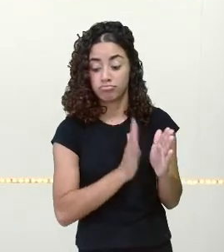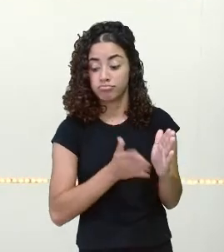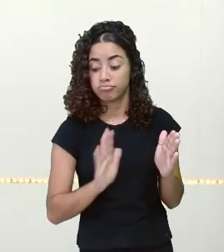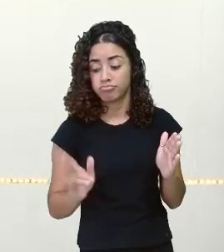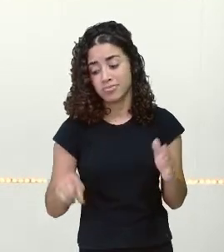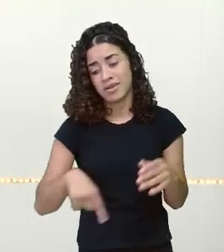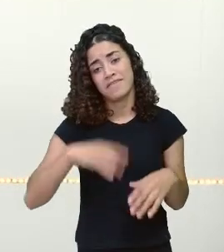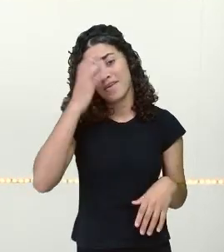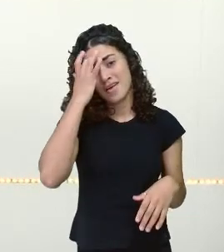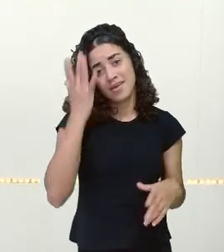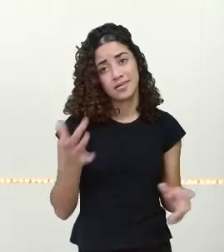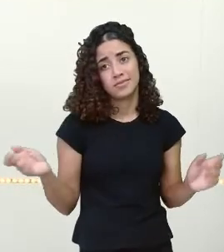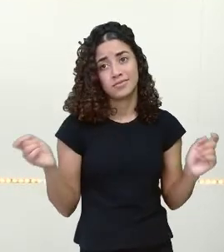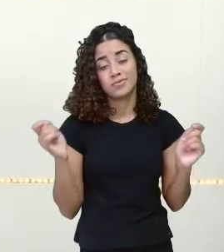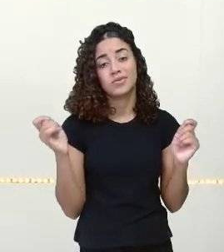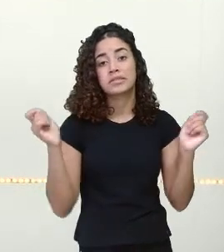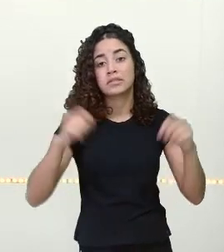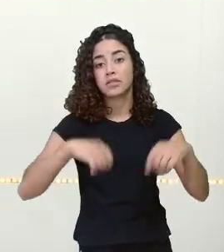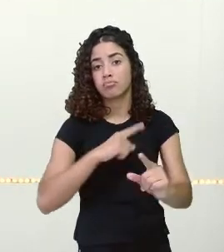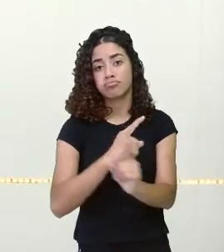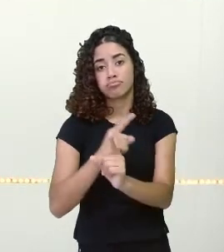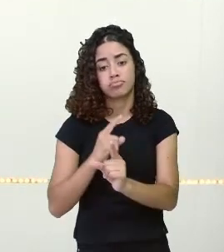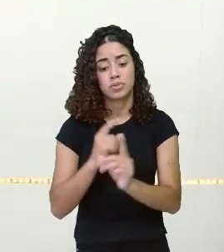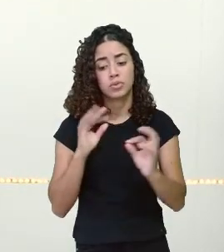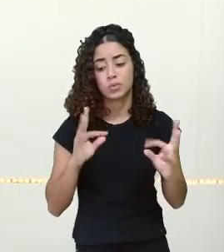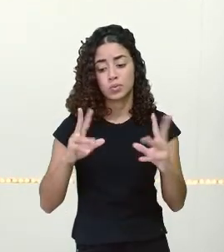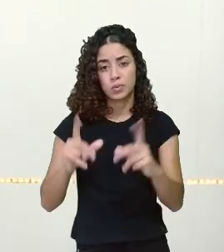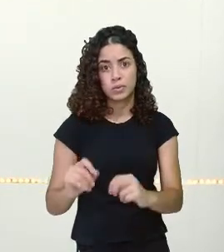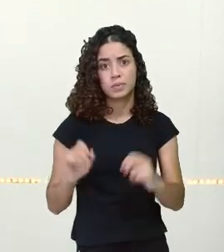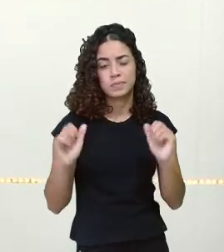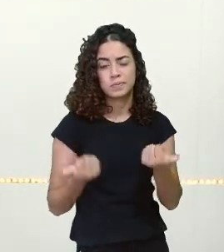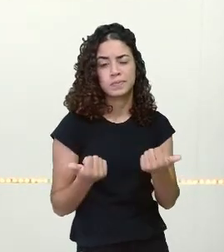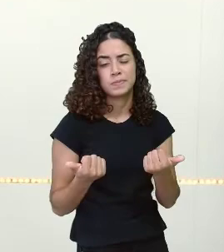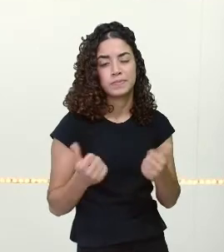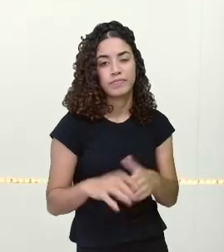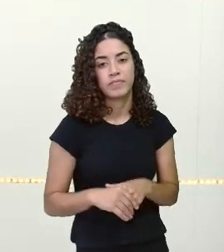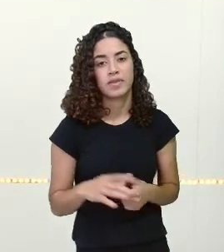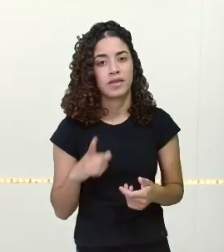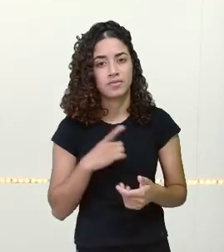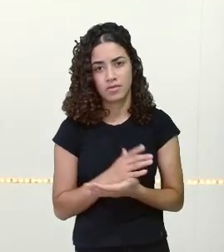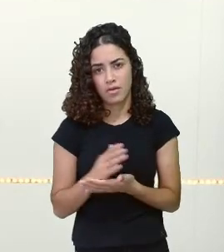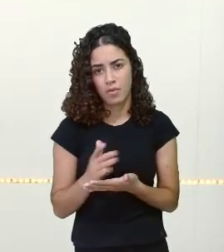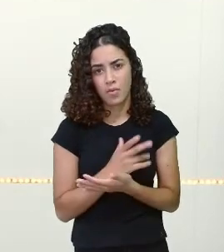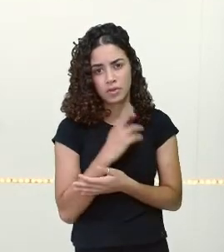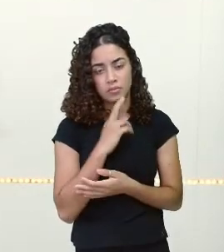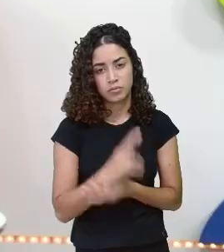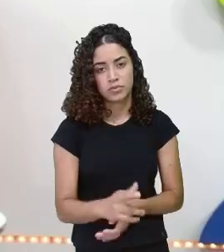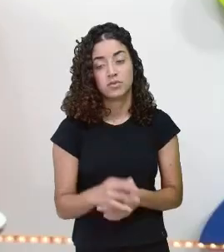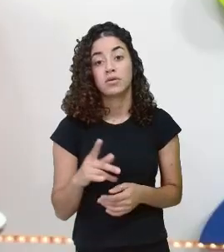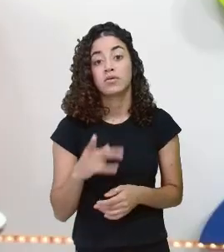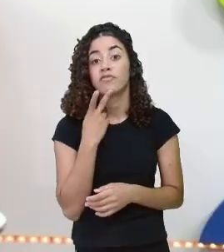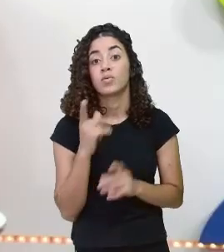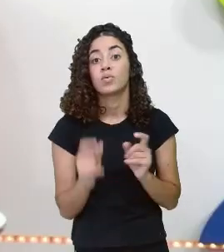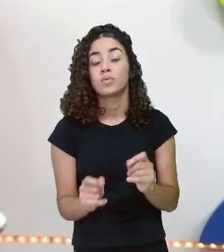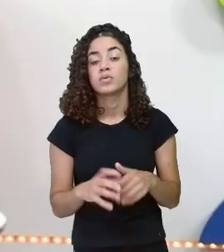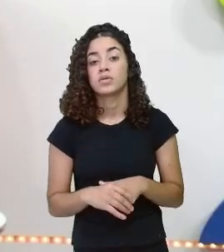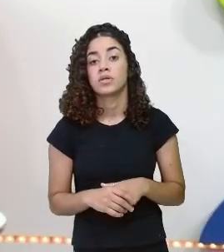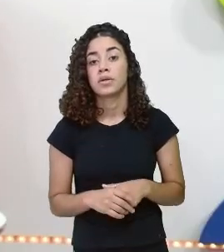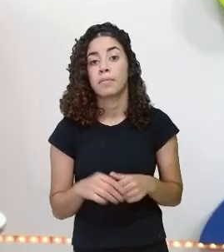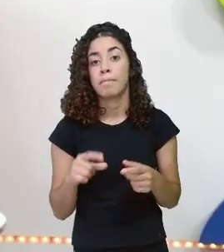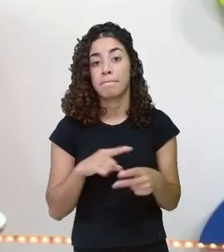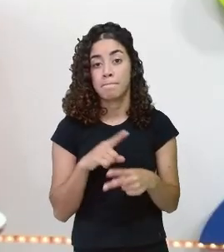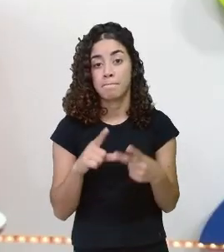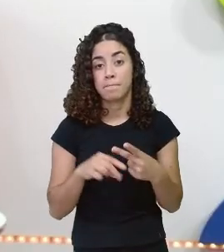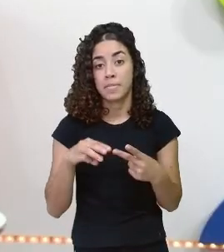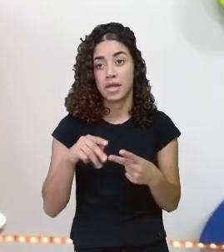bem fácil descobrir qualquer número aqui nessa reta. Tem alguma resposta aí, professora Sandra? Ele falou aqui, ele disse que